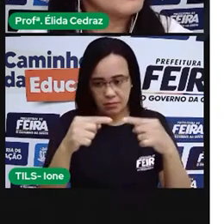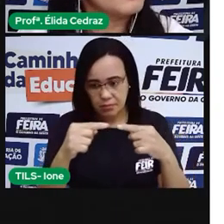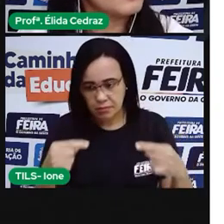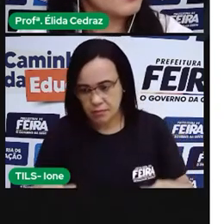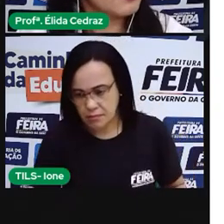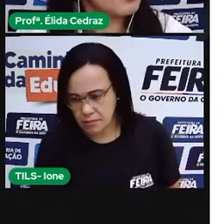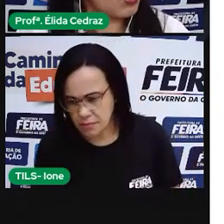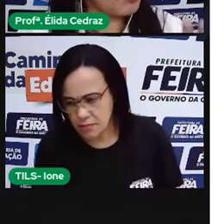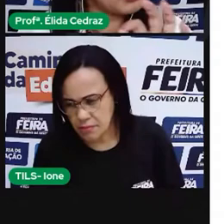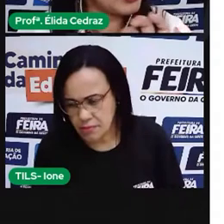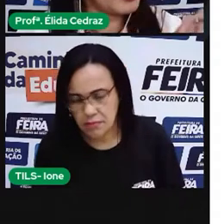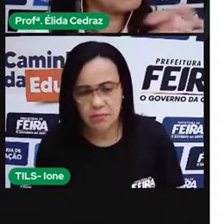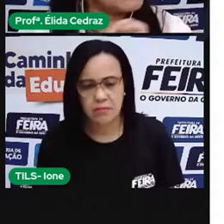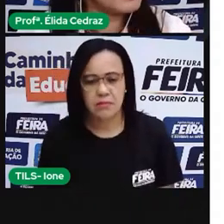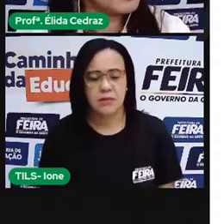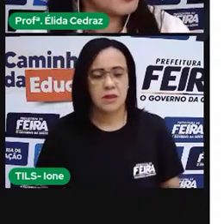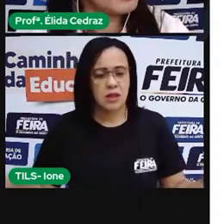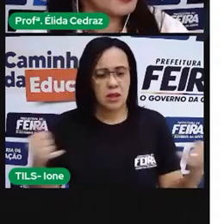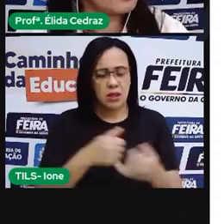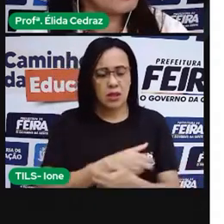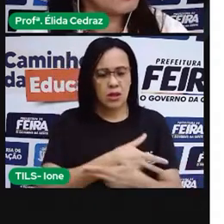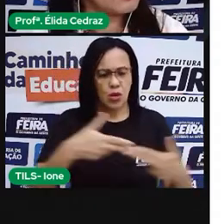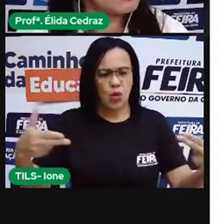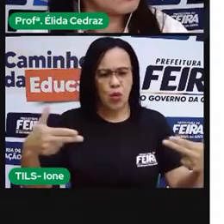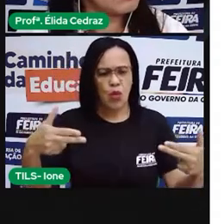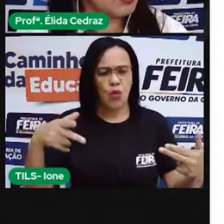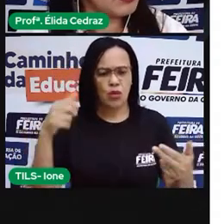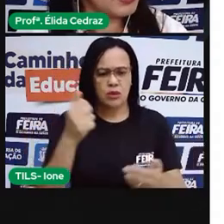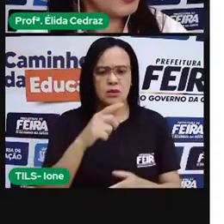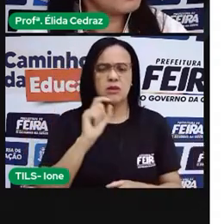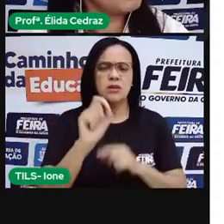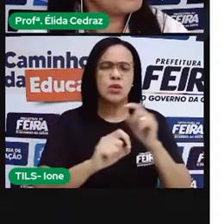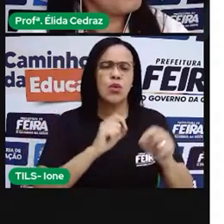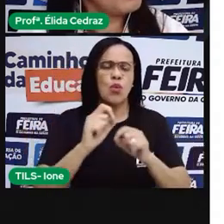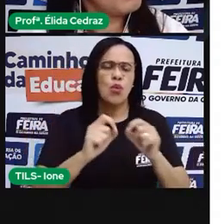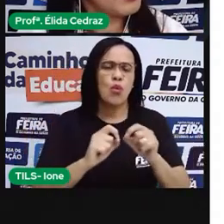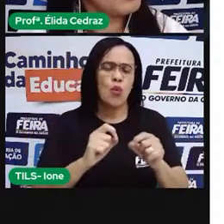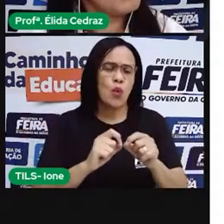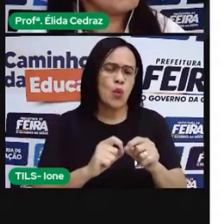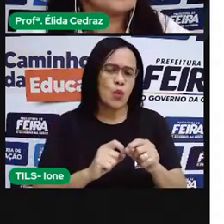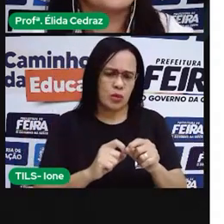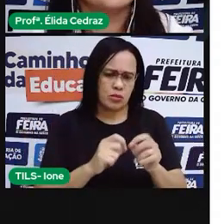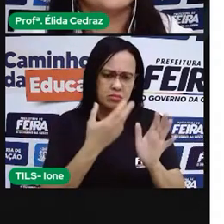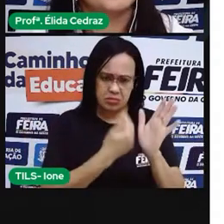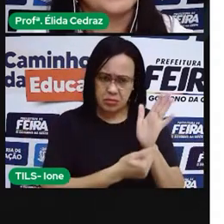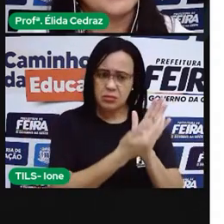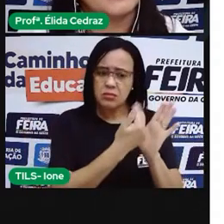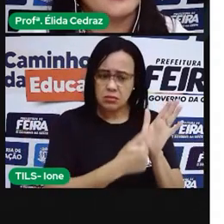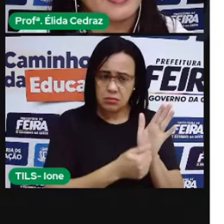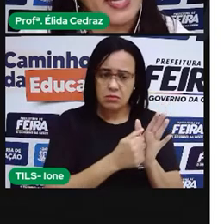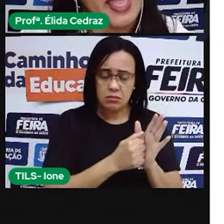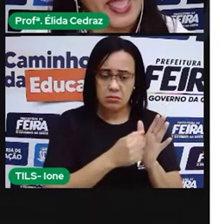Qual o nome desses objetos, desses desenhos? Vamos lá? Qual é o primeiro?